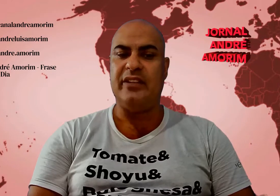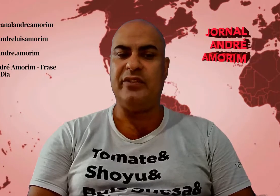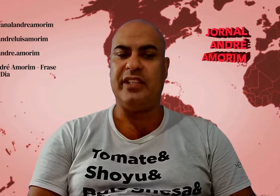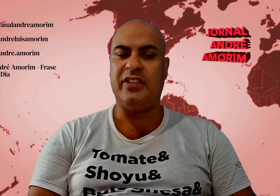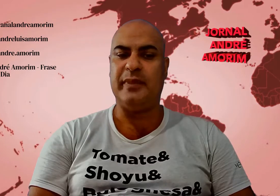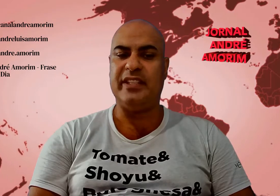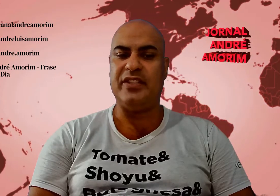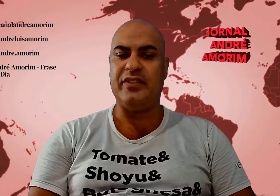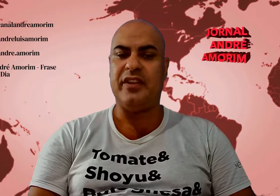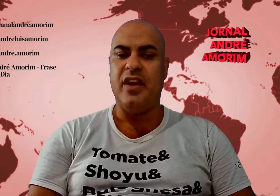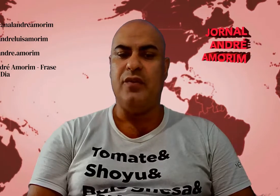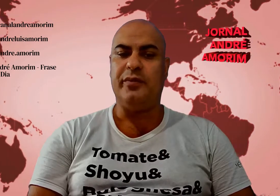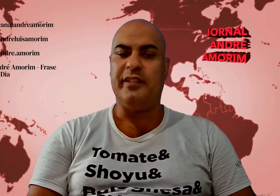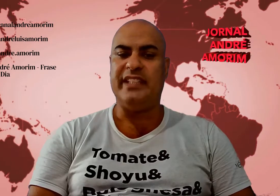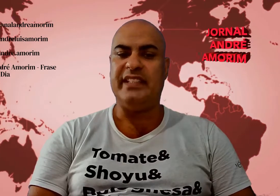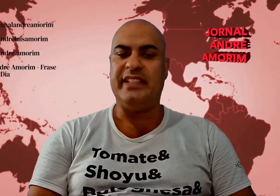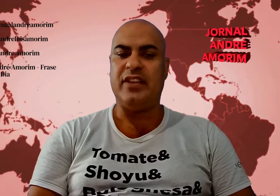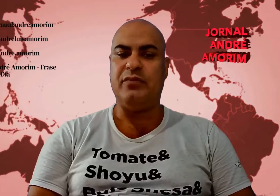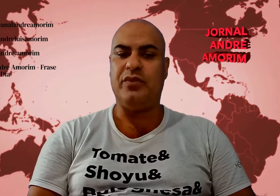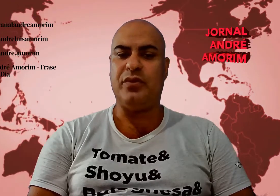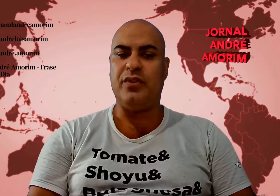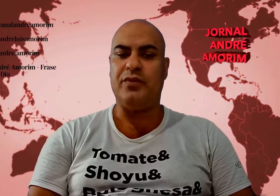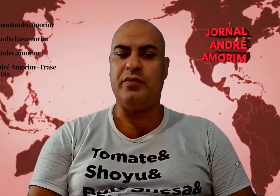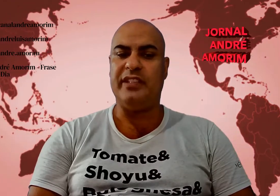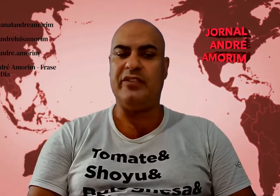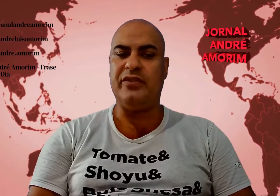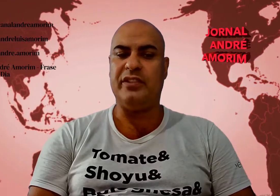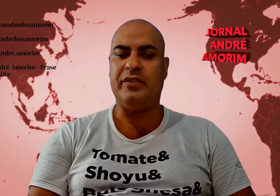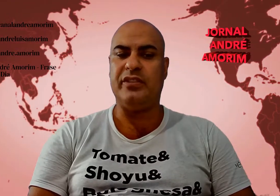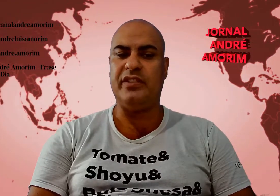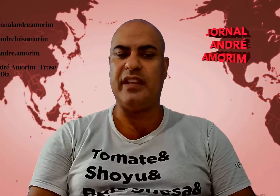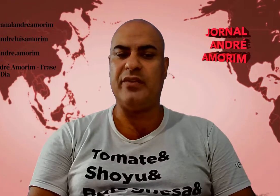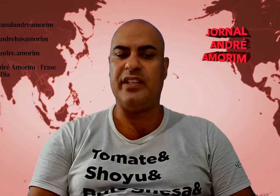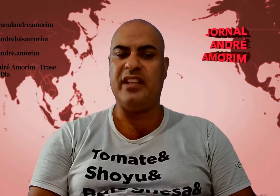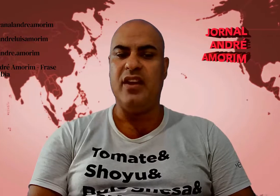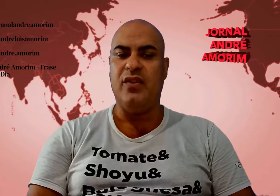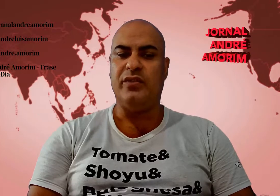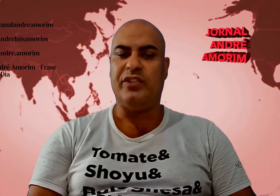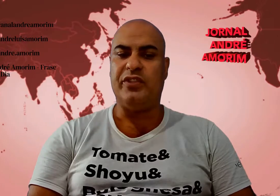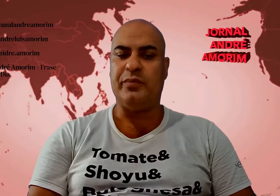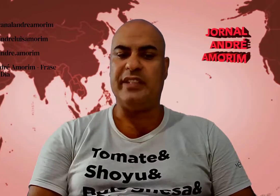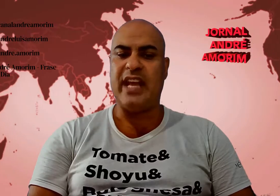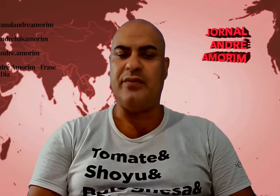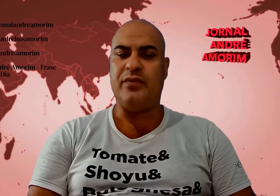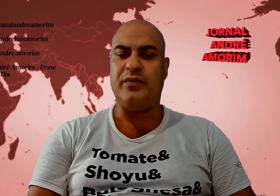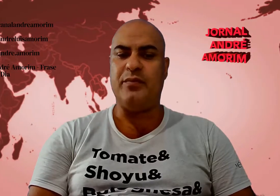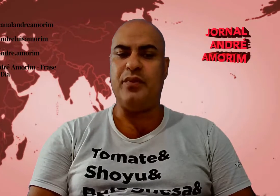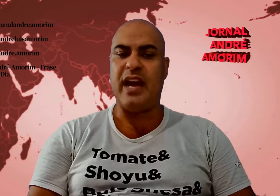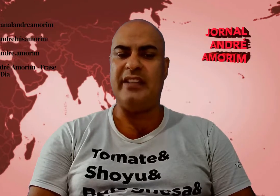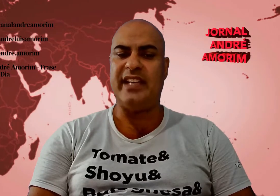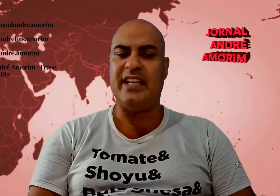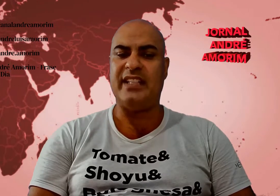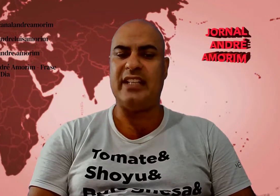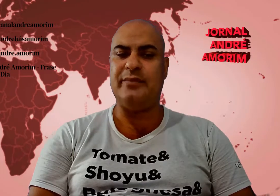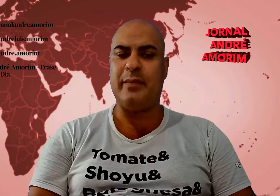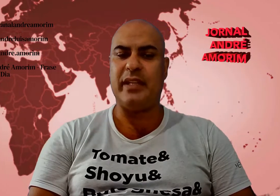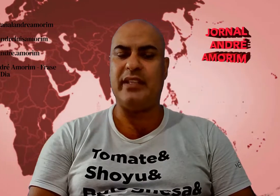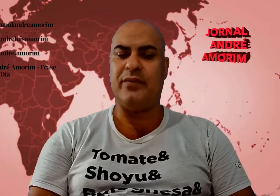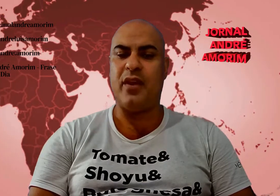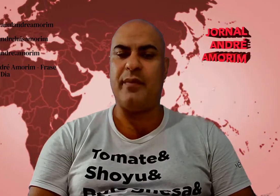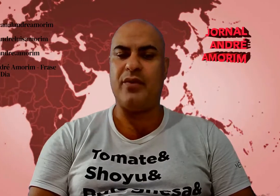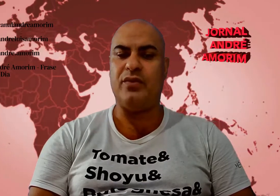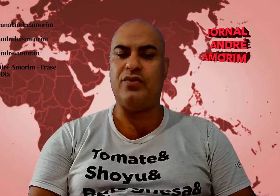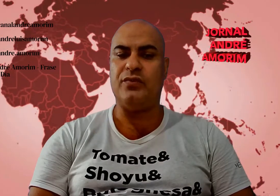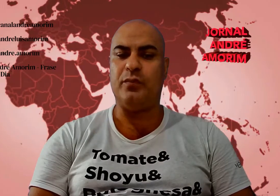esconder, assustando os passageiros. Os policiais entraram no metrô e expulsaram os torcedores dos vagões. Os que se opuseram foram empurrados e arrastados para